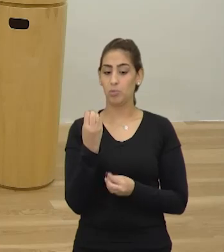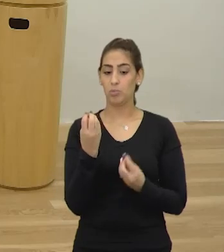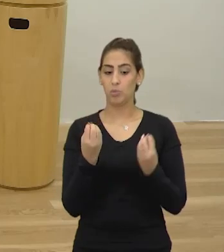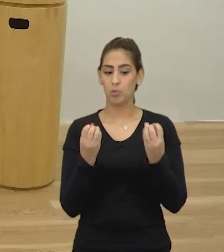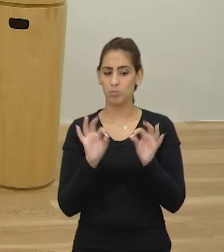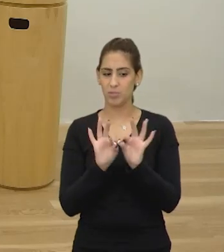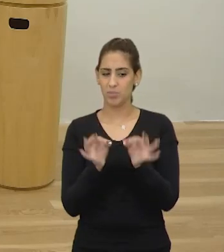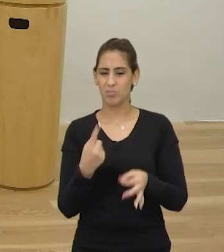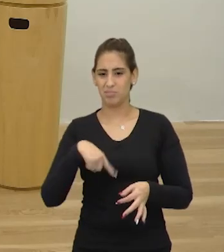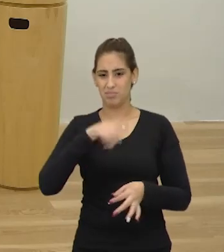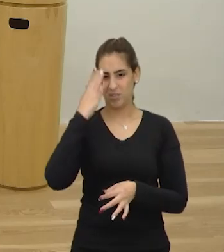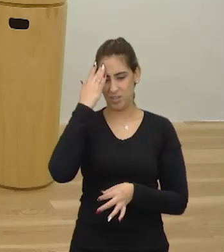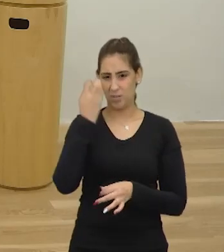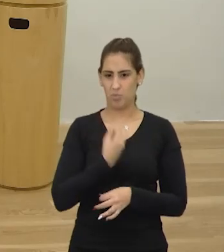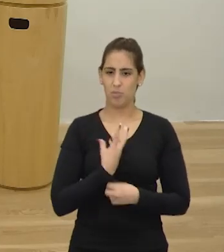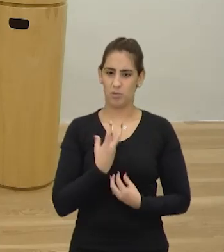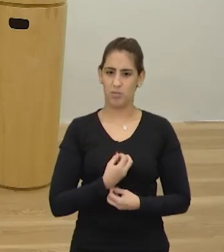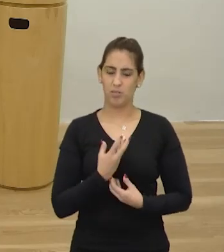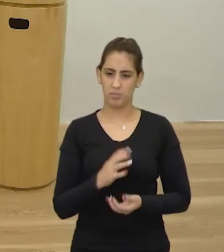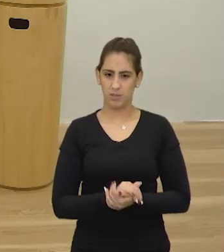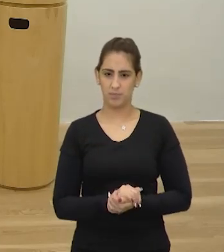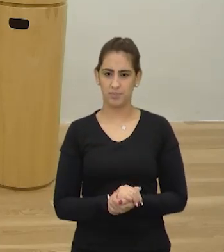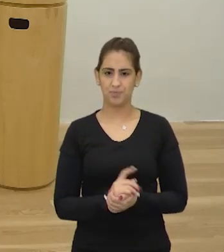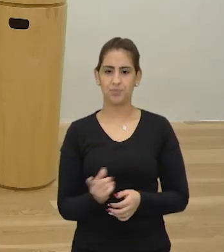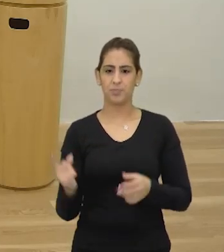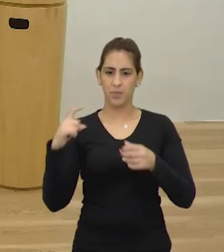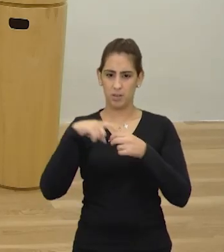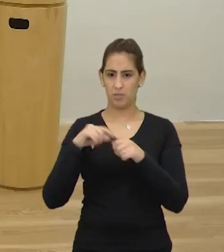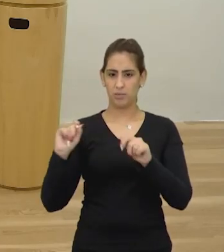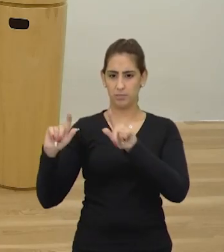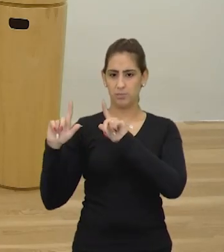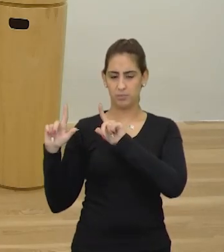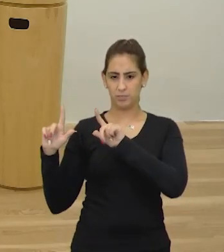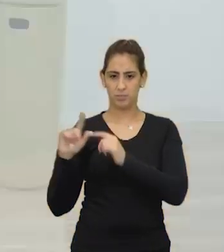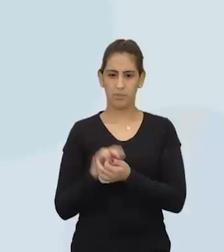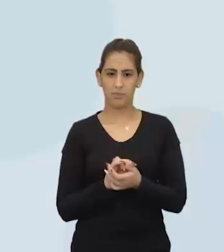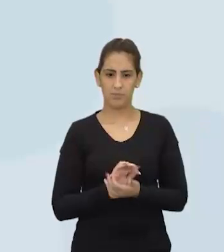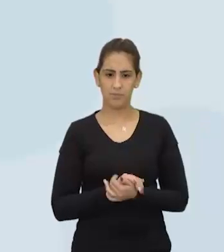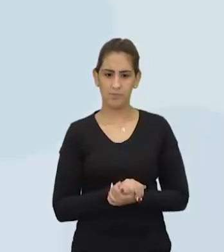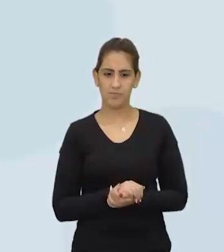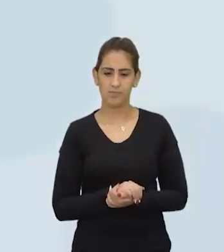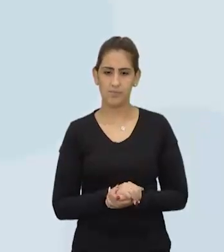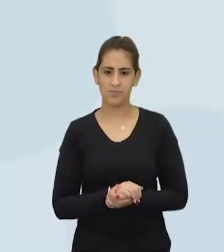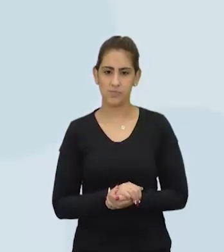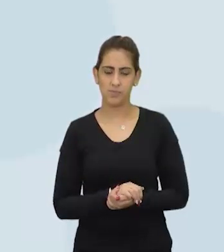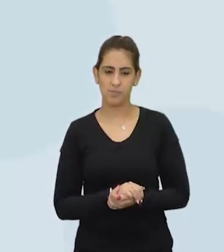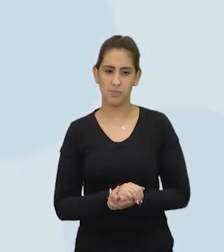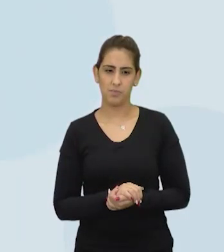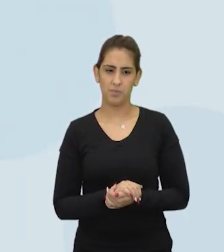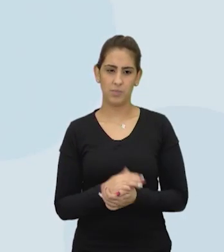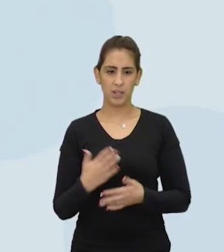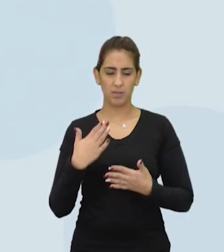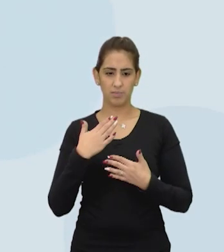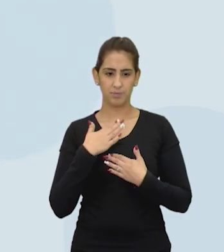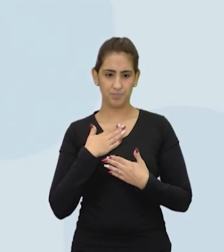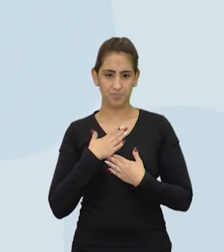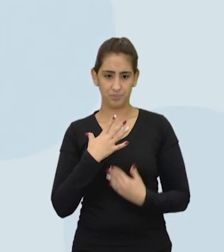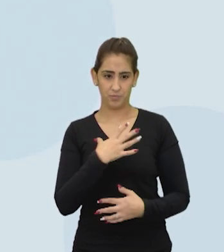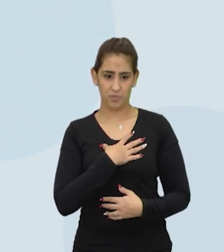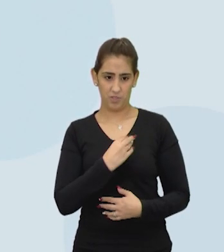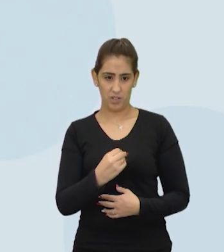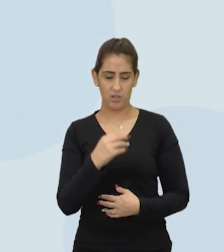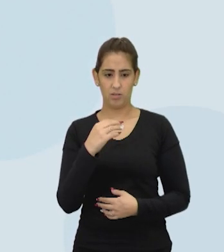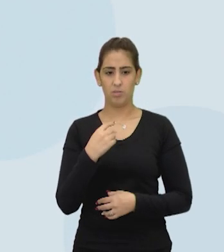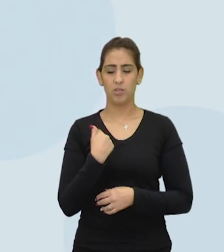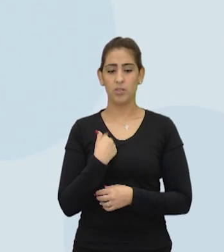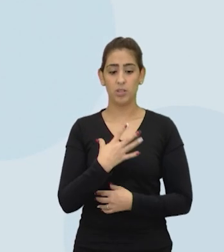tão simples, é complexo, mas é grandioso. Volta no poema, por favor, na tela, olha só. Eu, filho do carbono e do amoníaco,